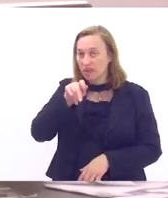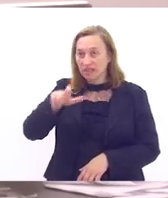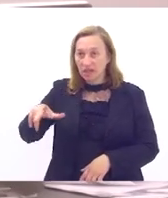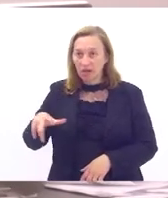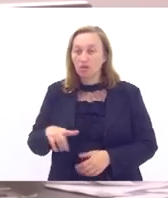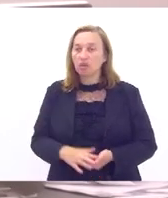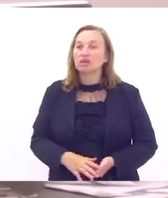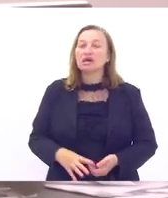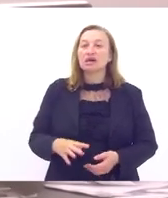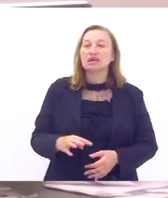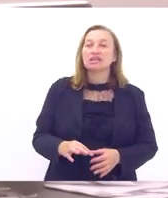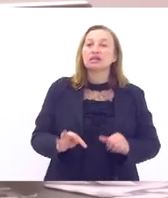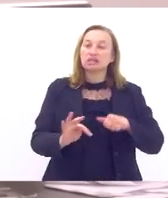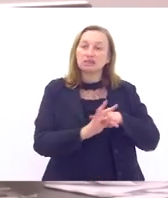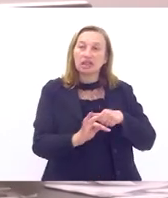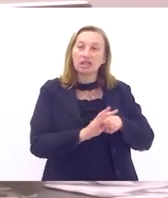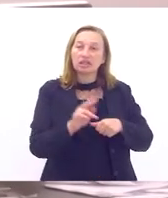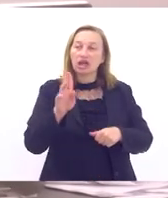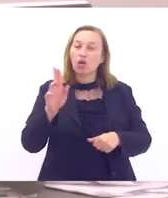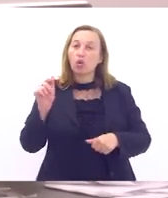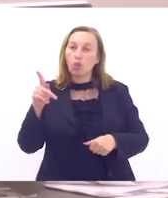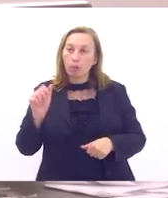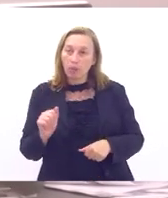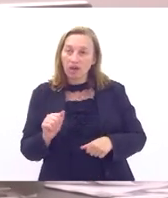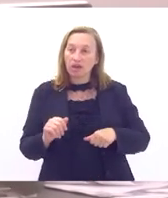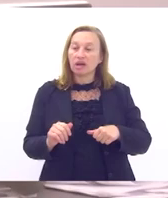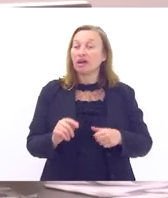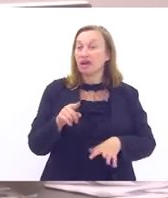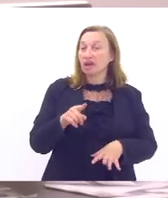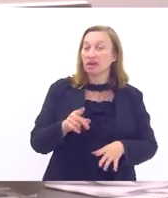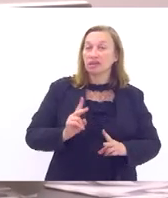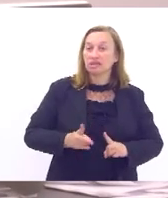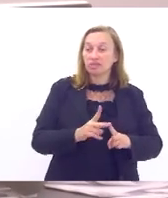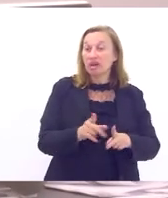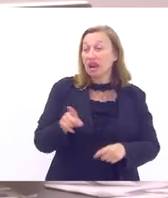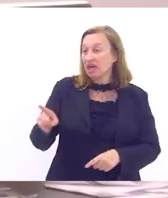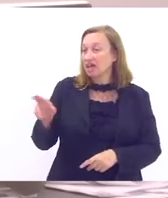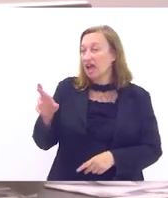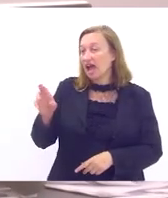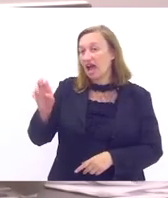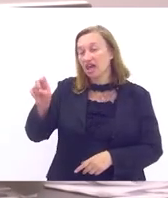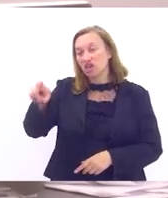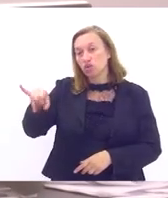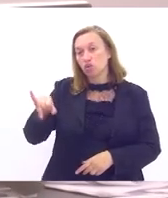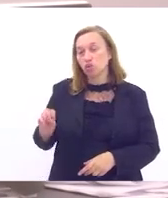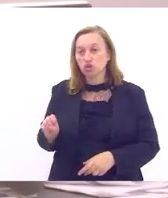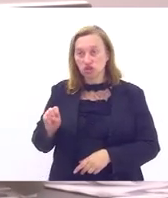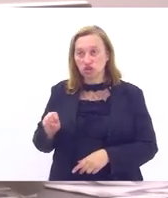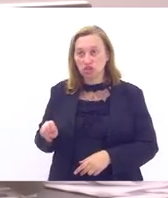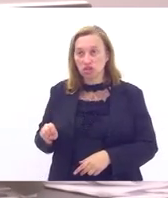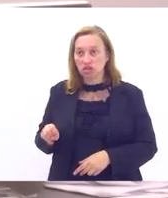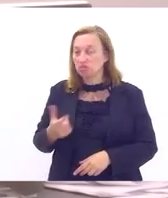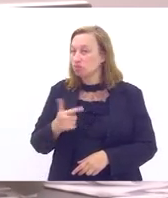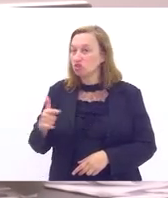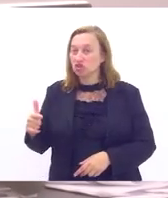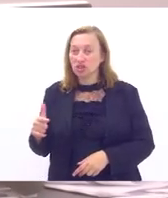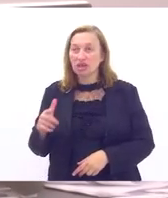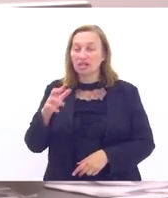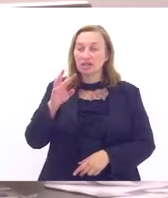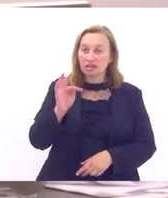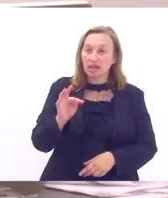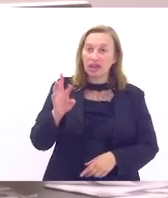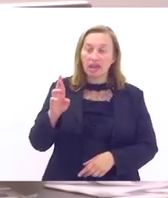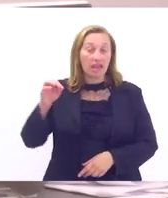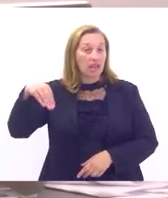equipe técnica da UPA eram muito frequentes, porque no sanatório penal não tinha raio-x para detecção de tuberculose, não tinha TRM, não tinha nenhuma